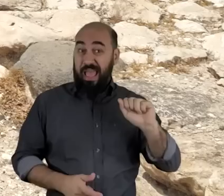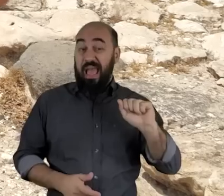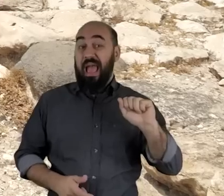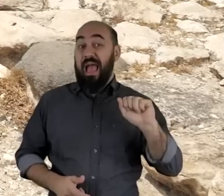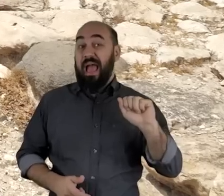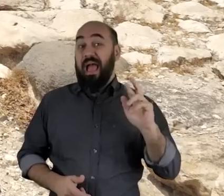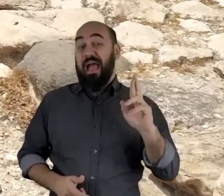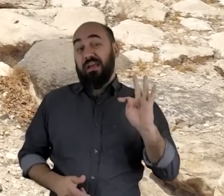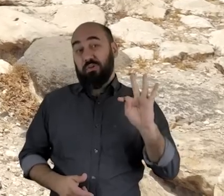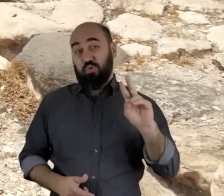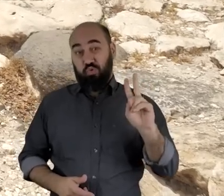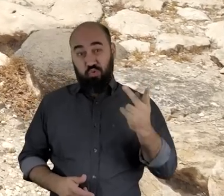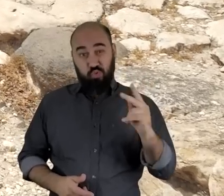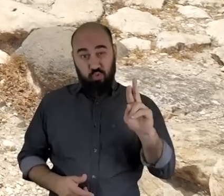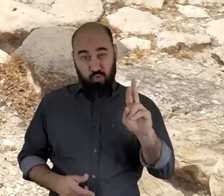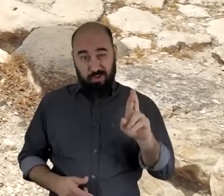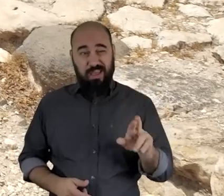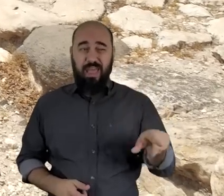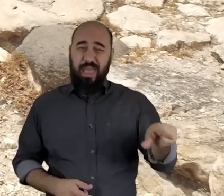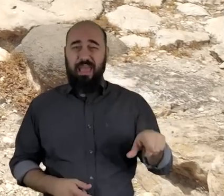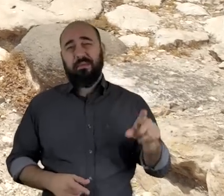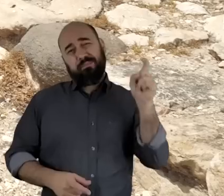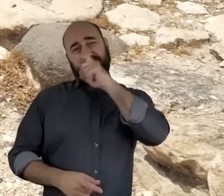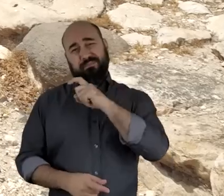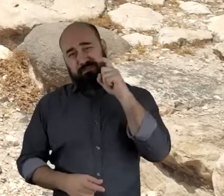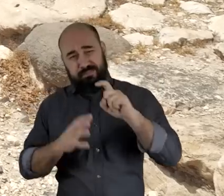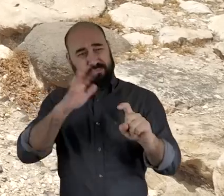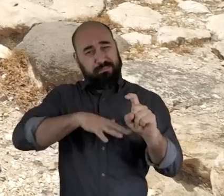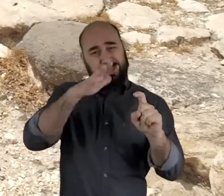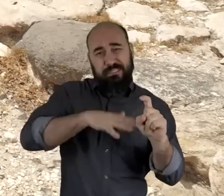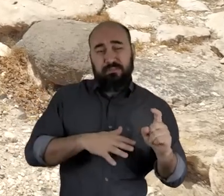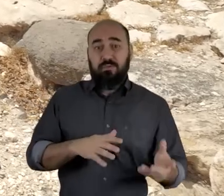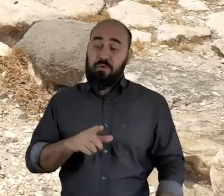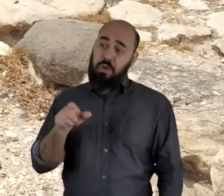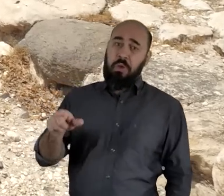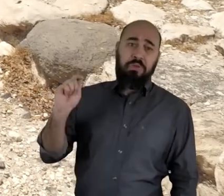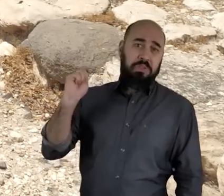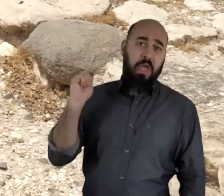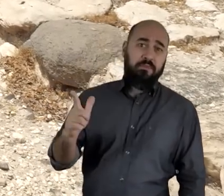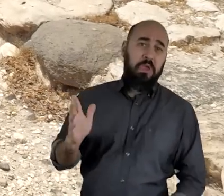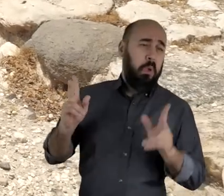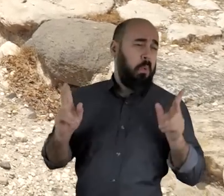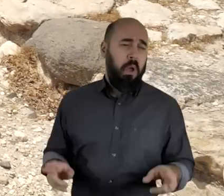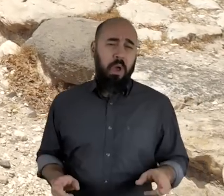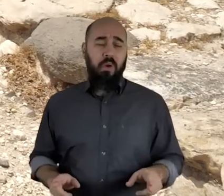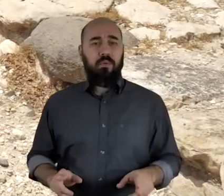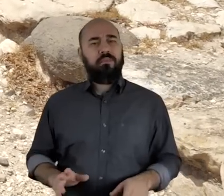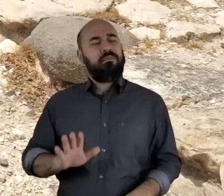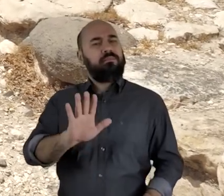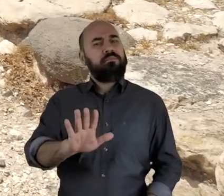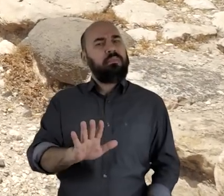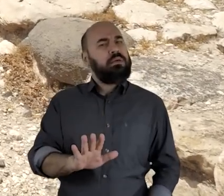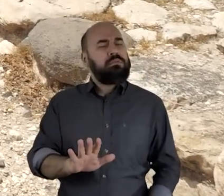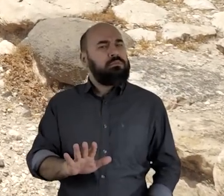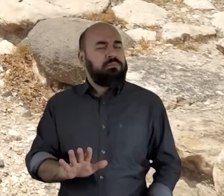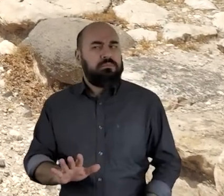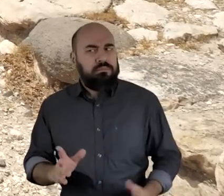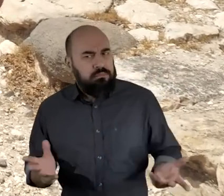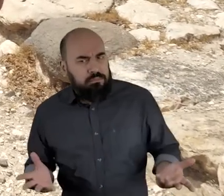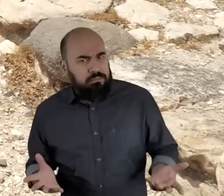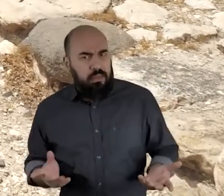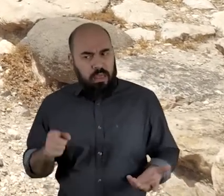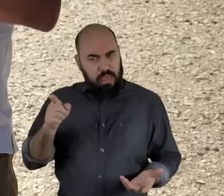nunca existiu o rei Arthur. O rei Davi também. Philip Davis, um desses arqueólogos minimalistas de Copenhague, assinalava que o